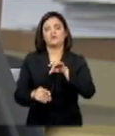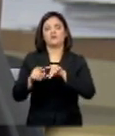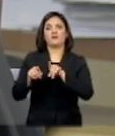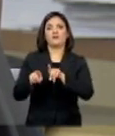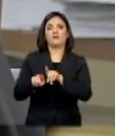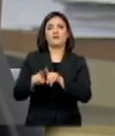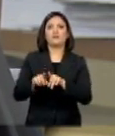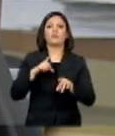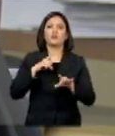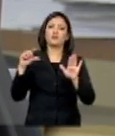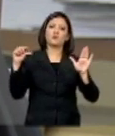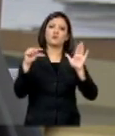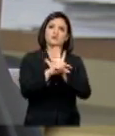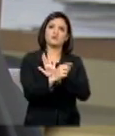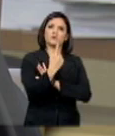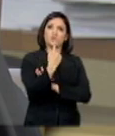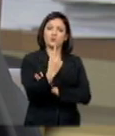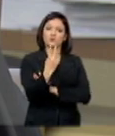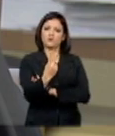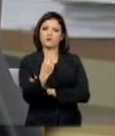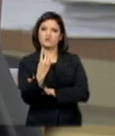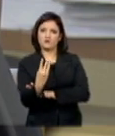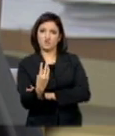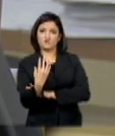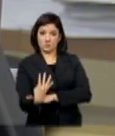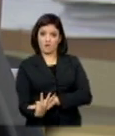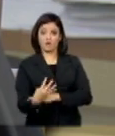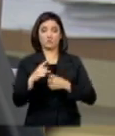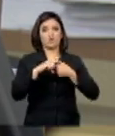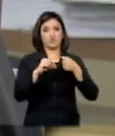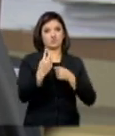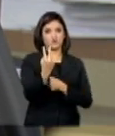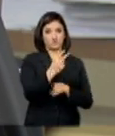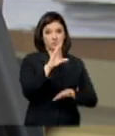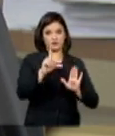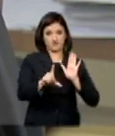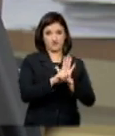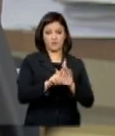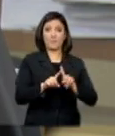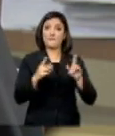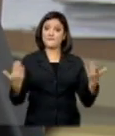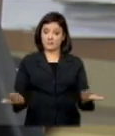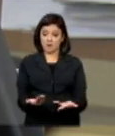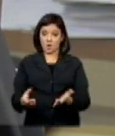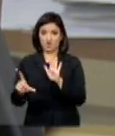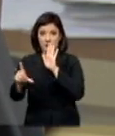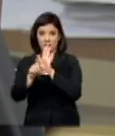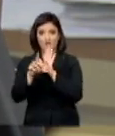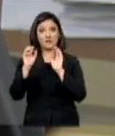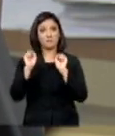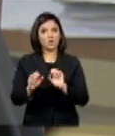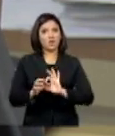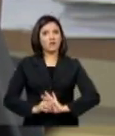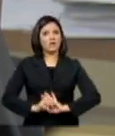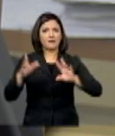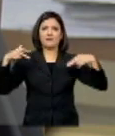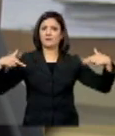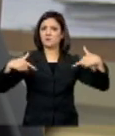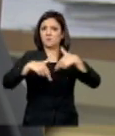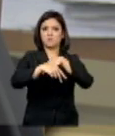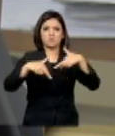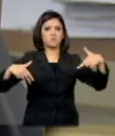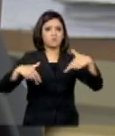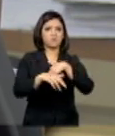3 e 4 do artigo 2º desta lei a lei atual contrário consagra a liberdade de locomoção da criança e do